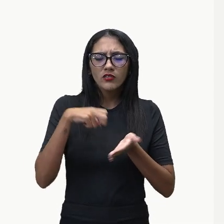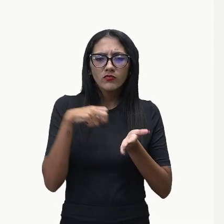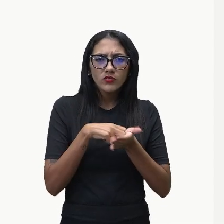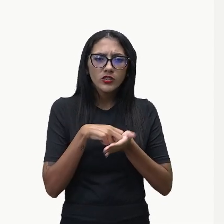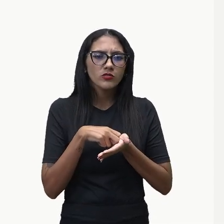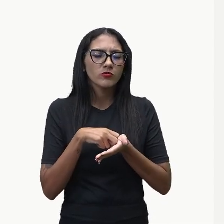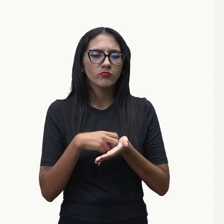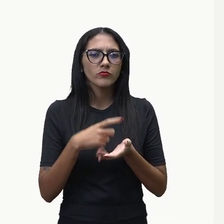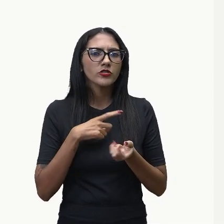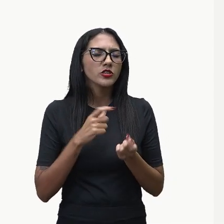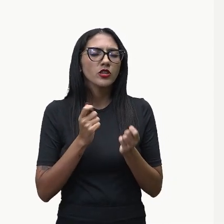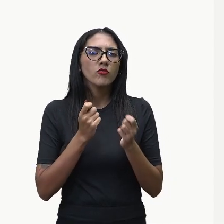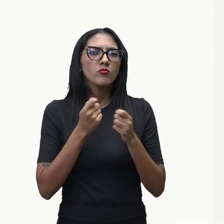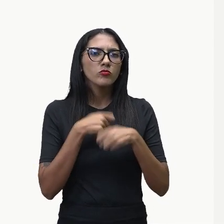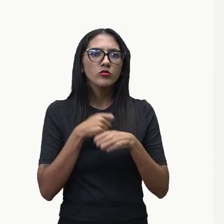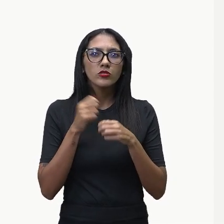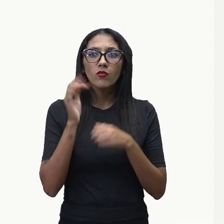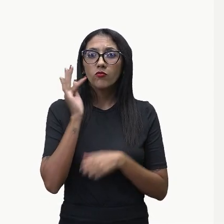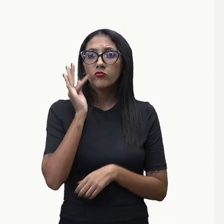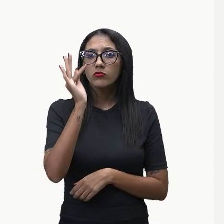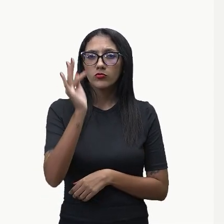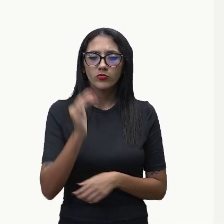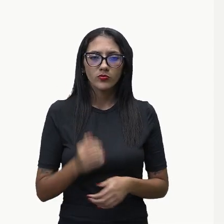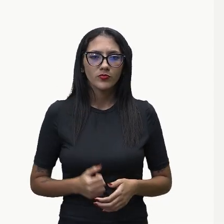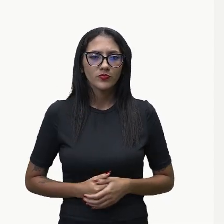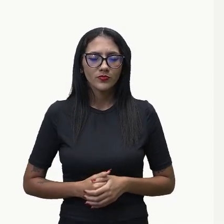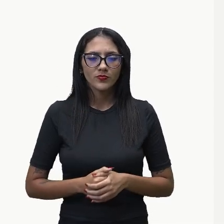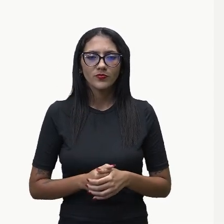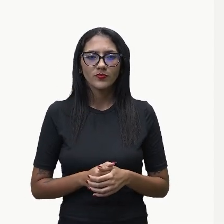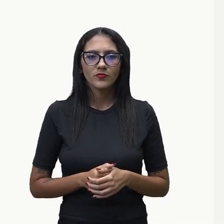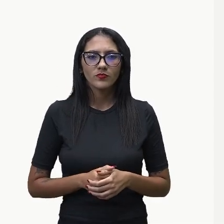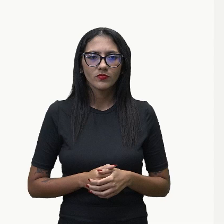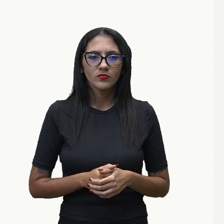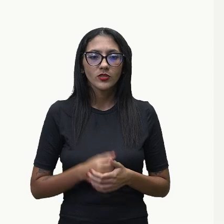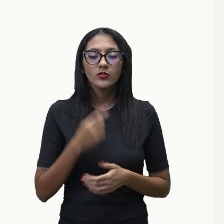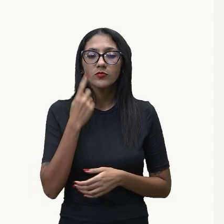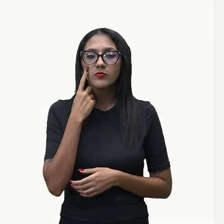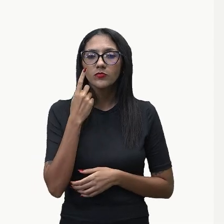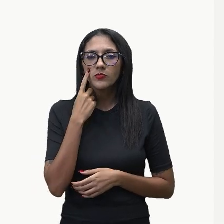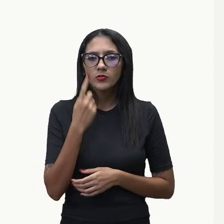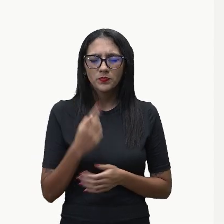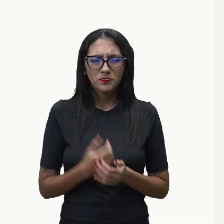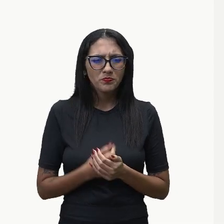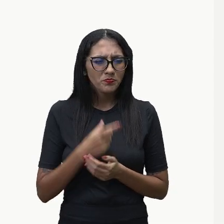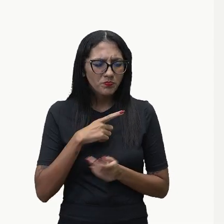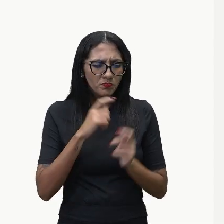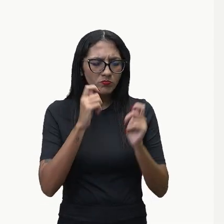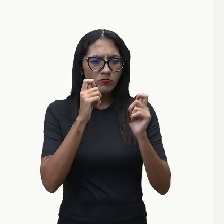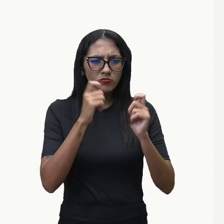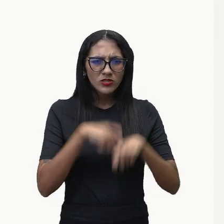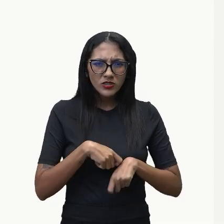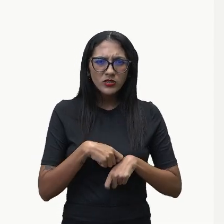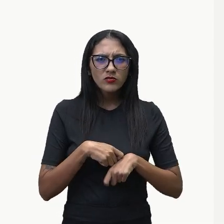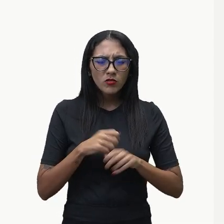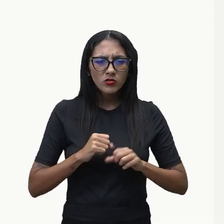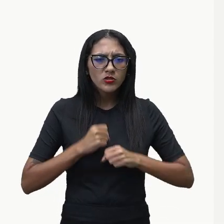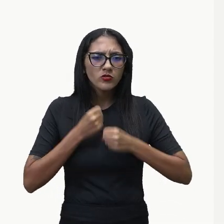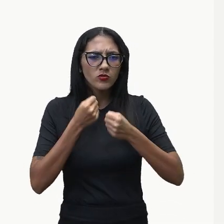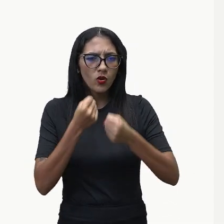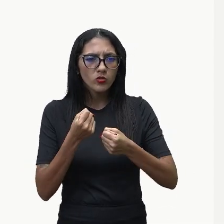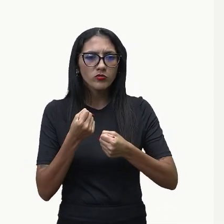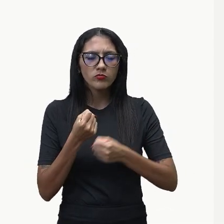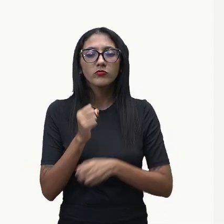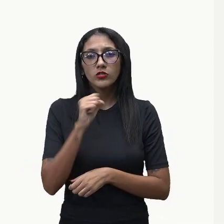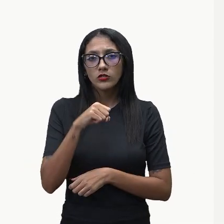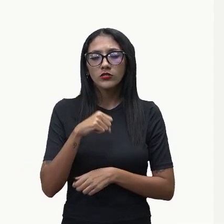para alcançar algo. E a reflexão aí nos últimos versos, valeu a pena? Tudo vale a pena se a alma não é pequena, ou seja,